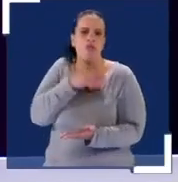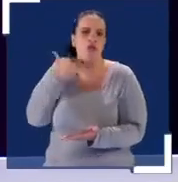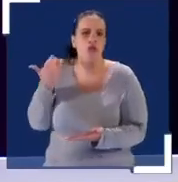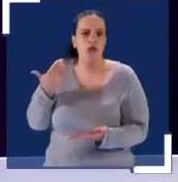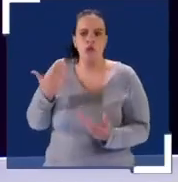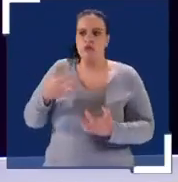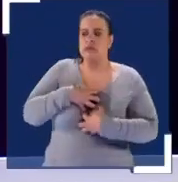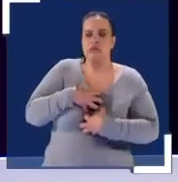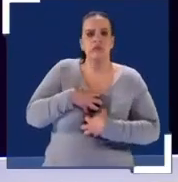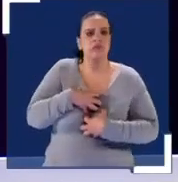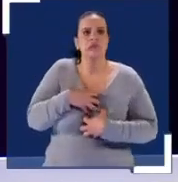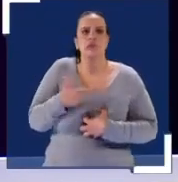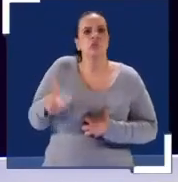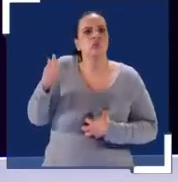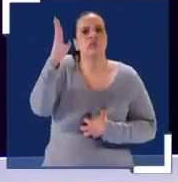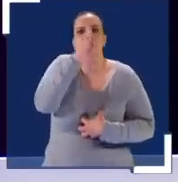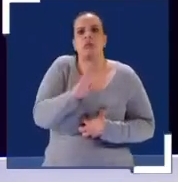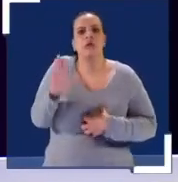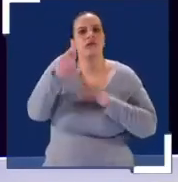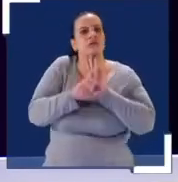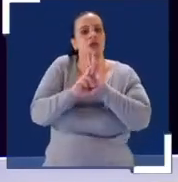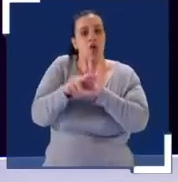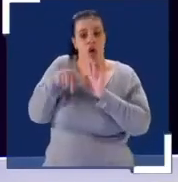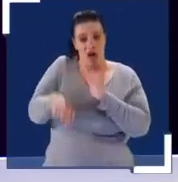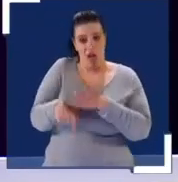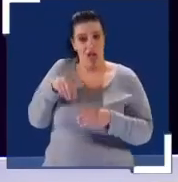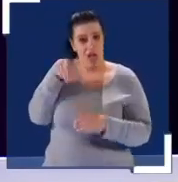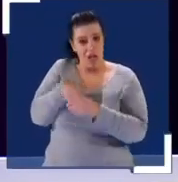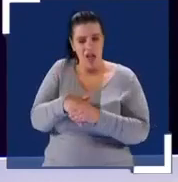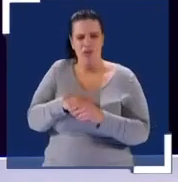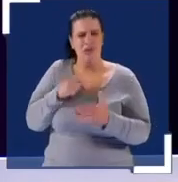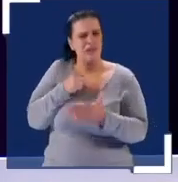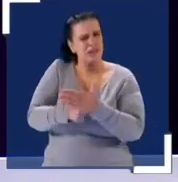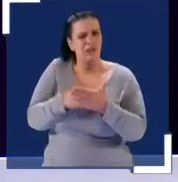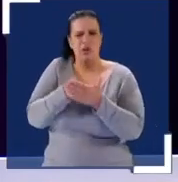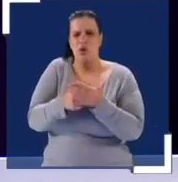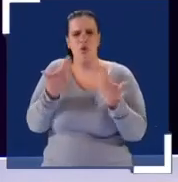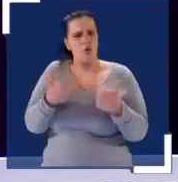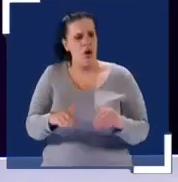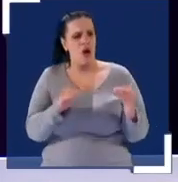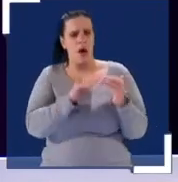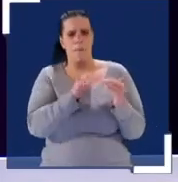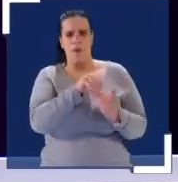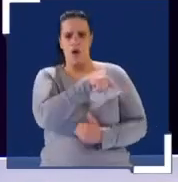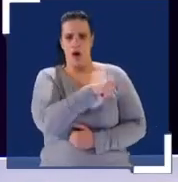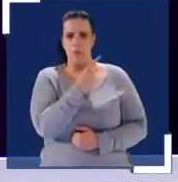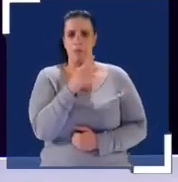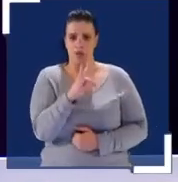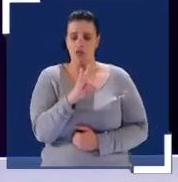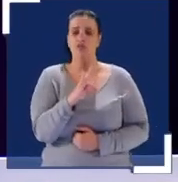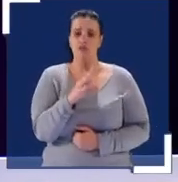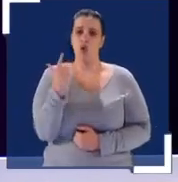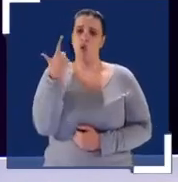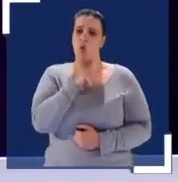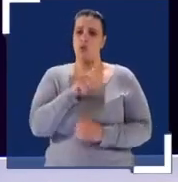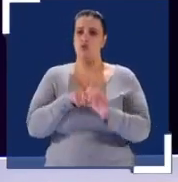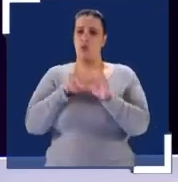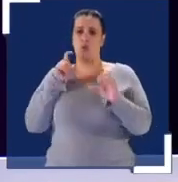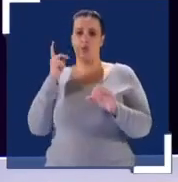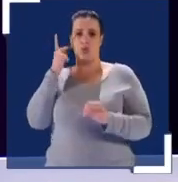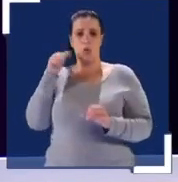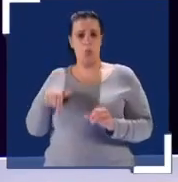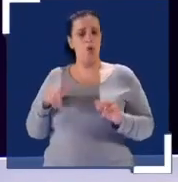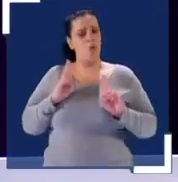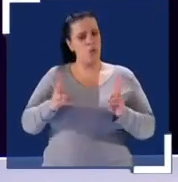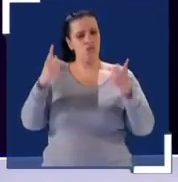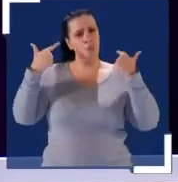ficamos sem uma referência nacional. Nessa eleição eu briguei bastante para não apoiar o PT de novo, nós conseguimos fazer a independência e eu vou me manter